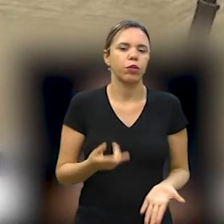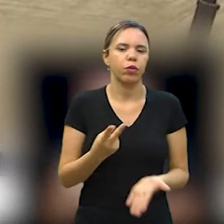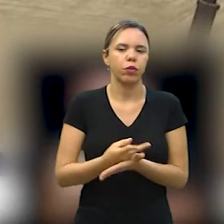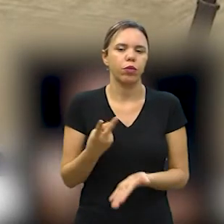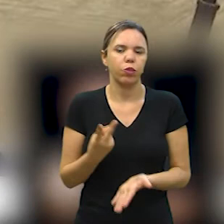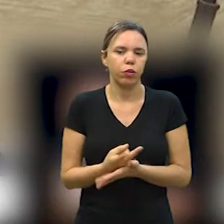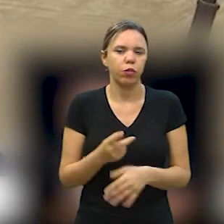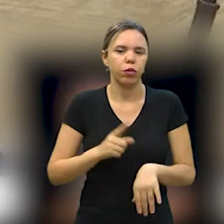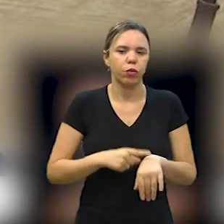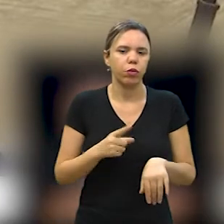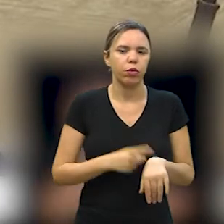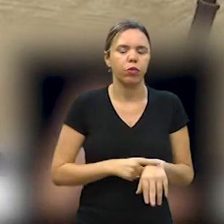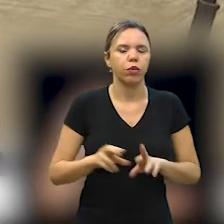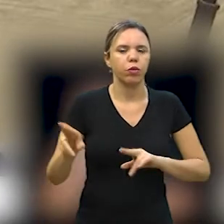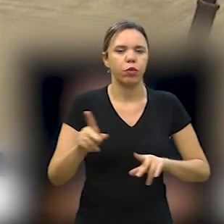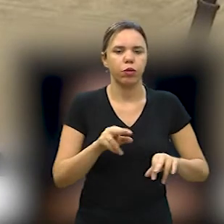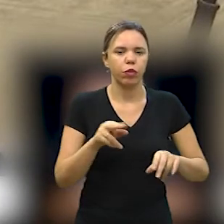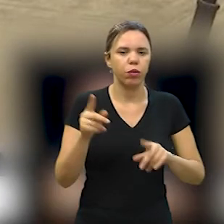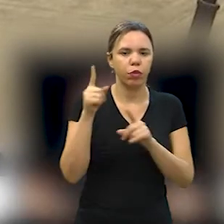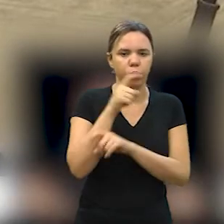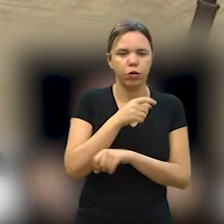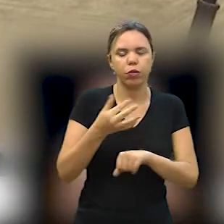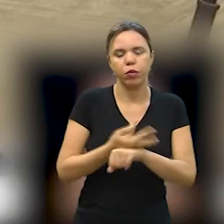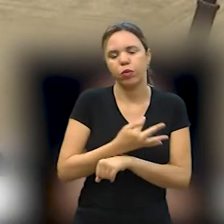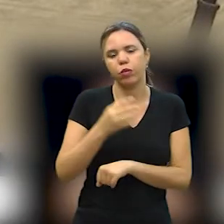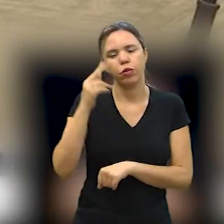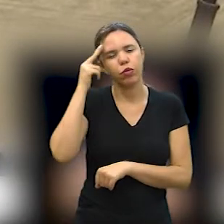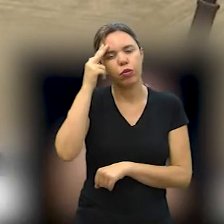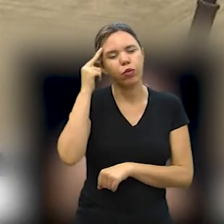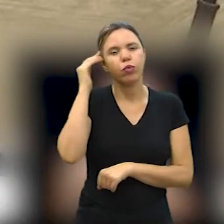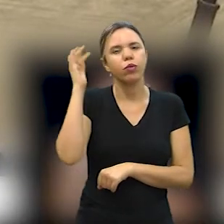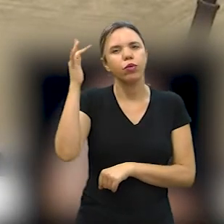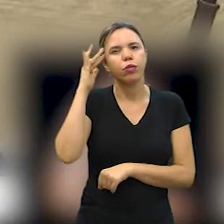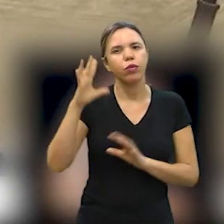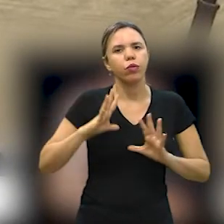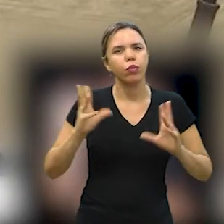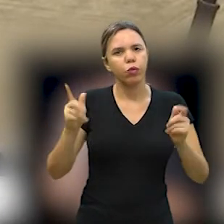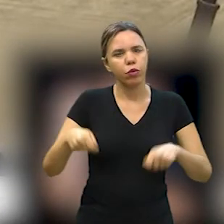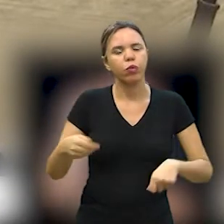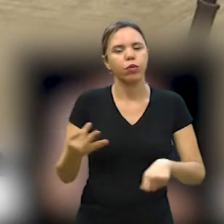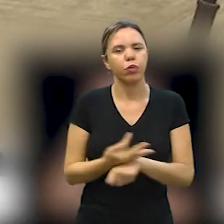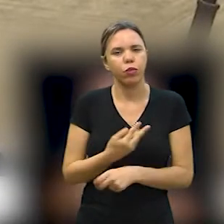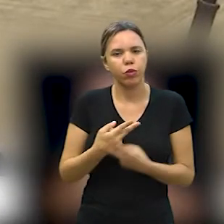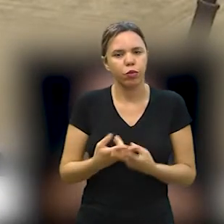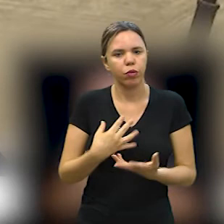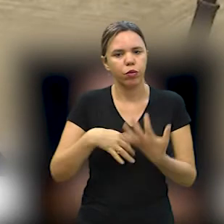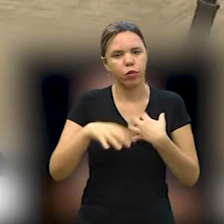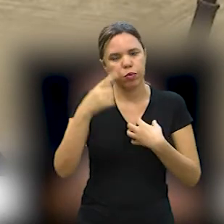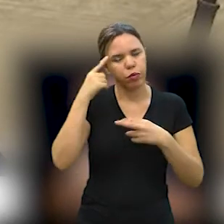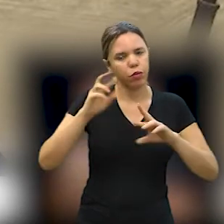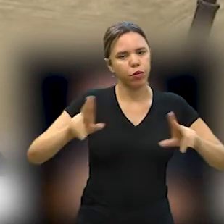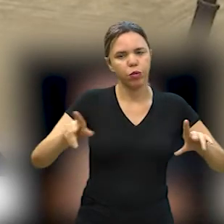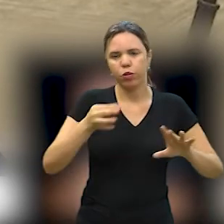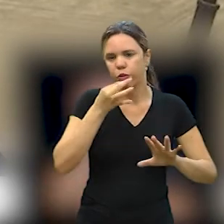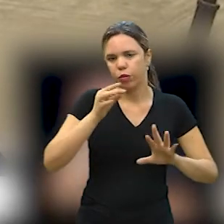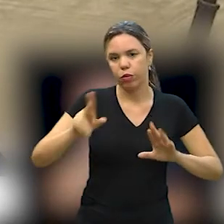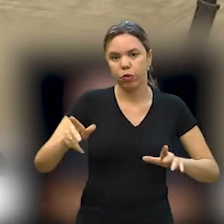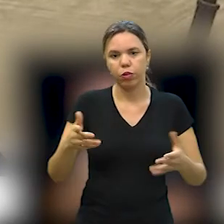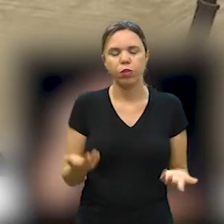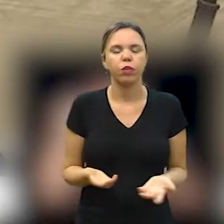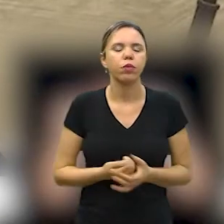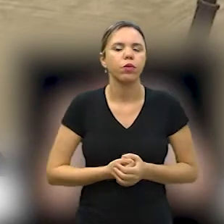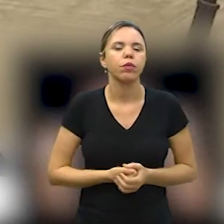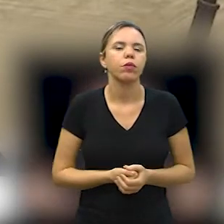nós mesmo nesse momento a o que é sonhar e te tolerância né com quem pensa diferente